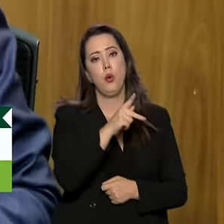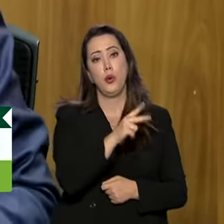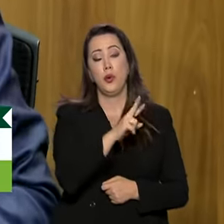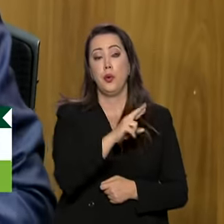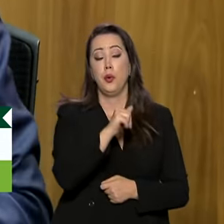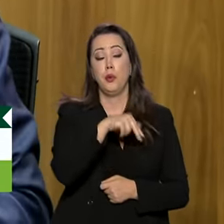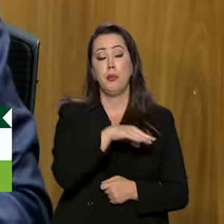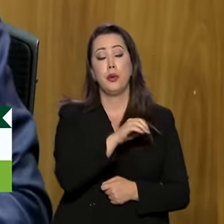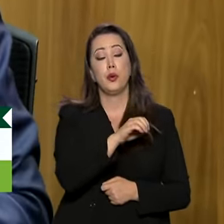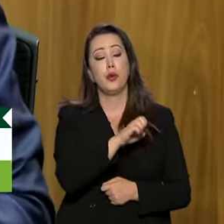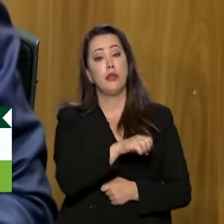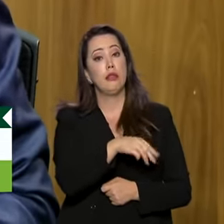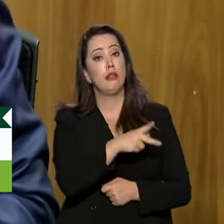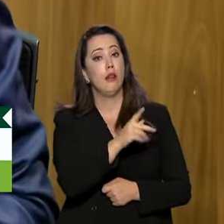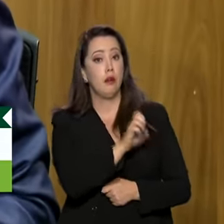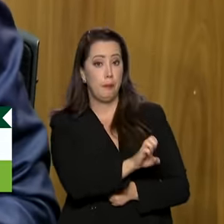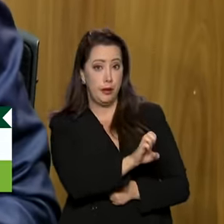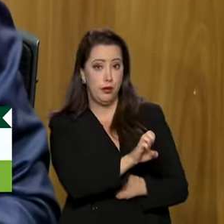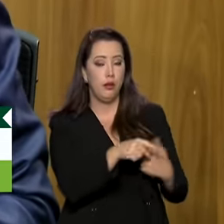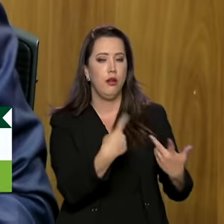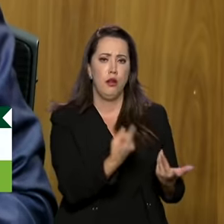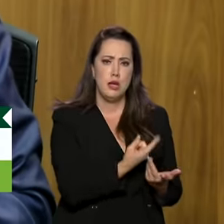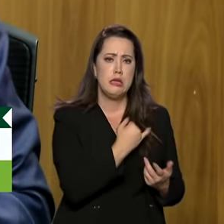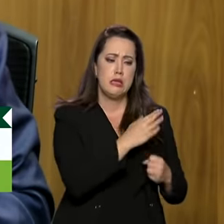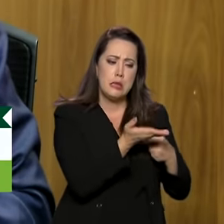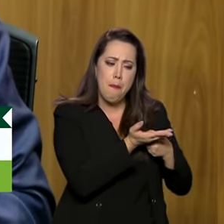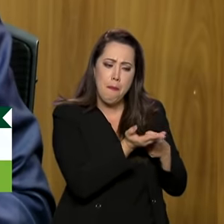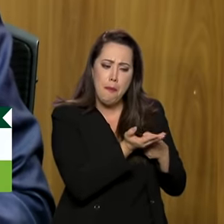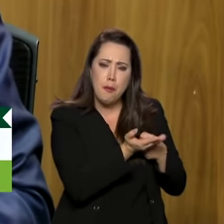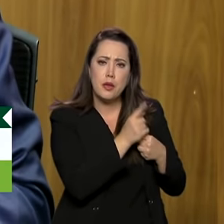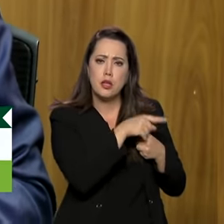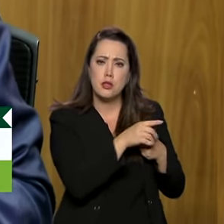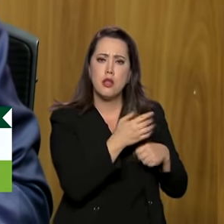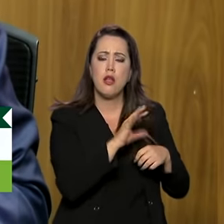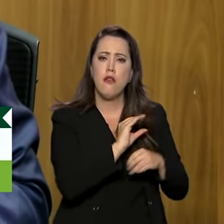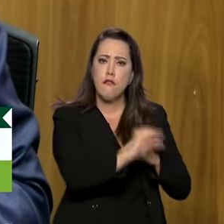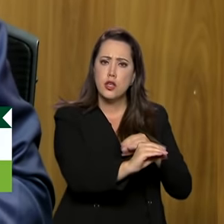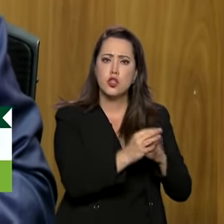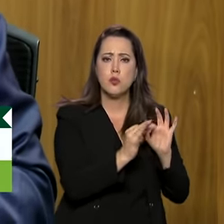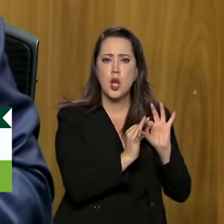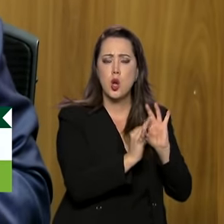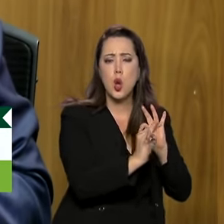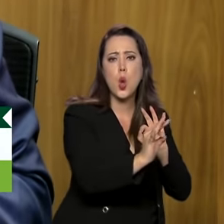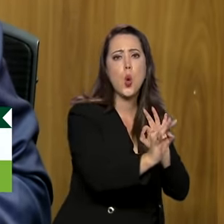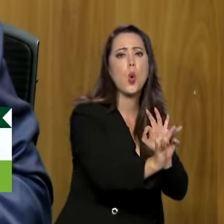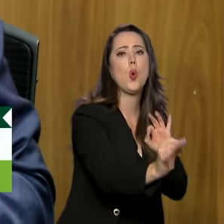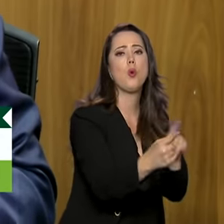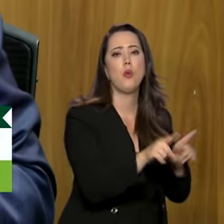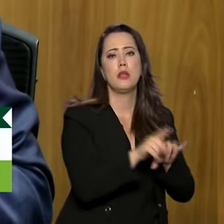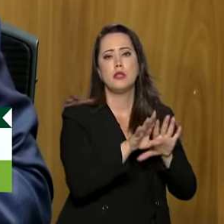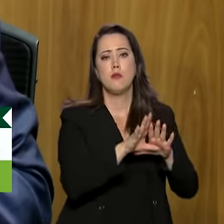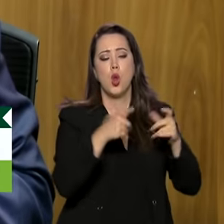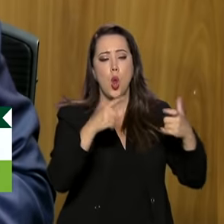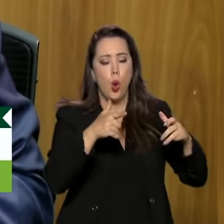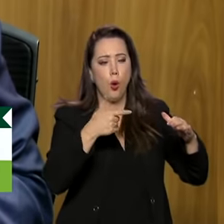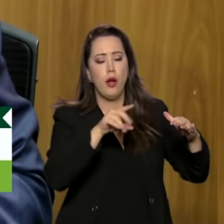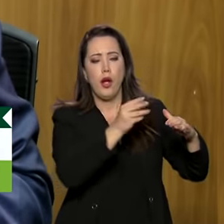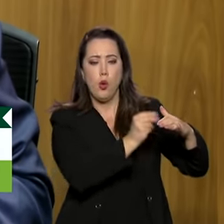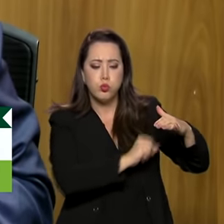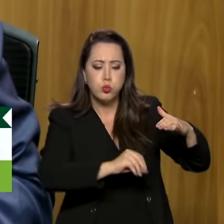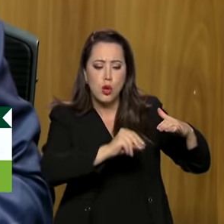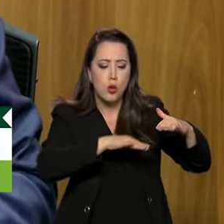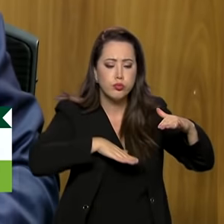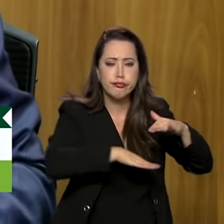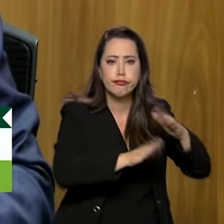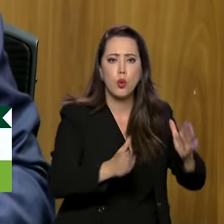os médios proprietários investimento de longo prazo Silos armazéns correção de